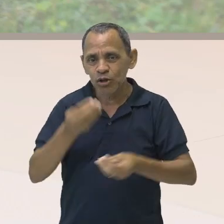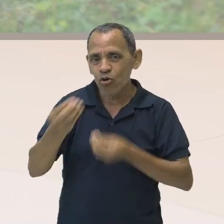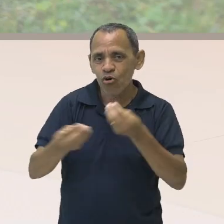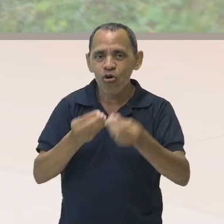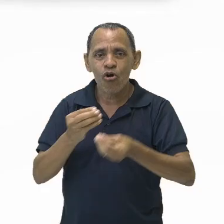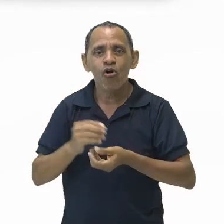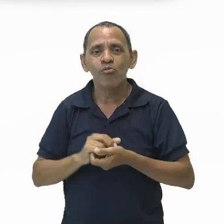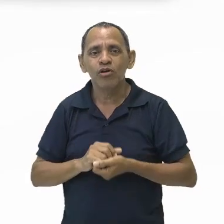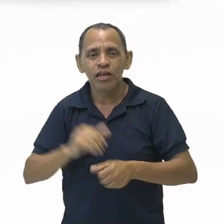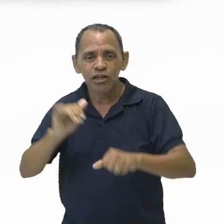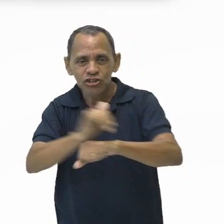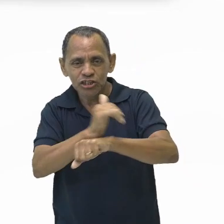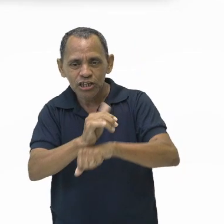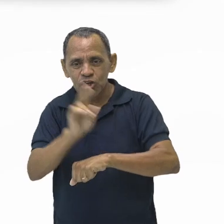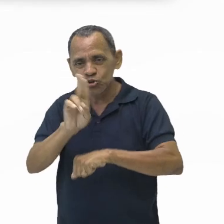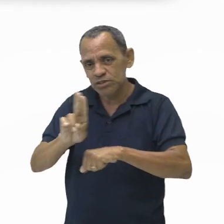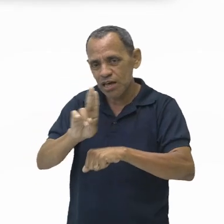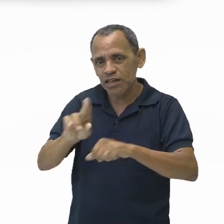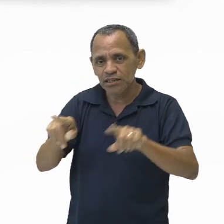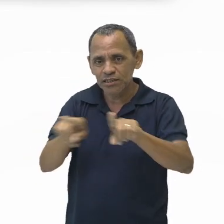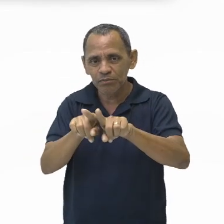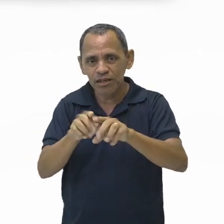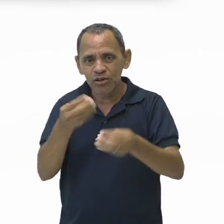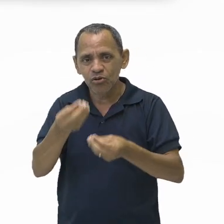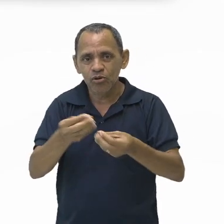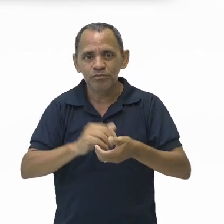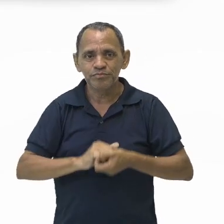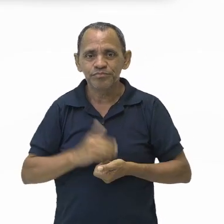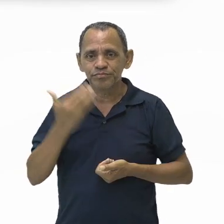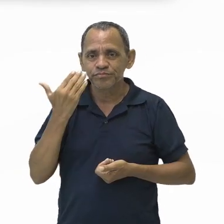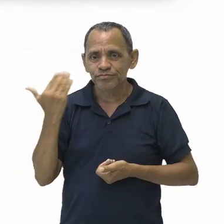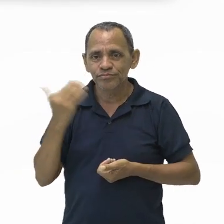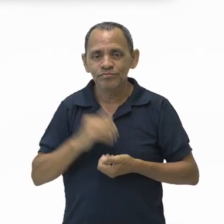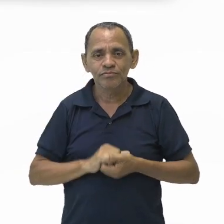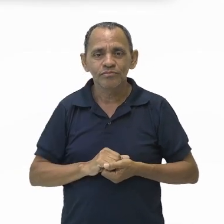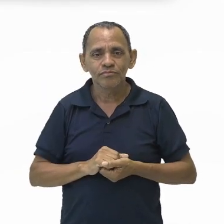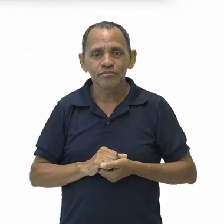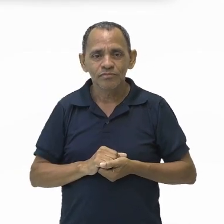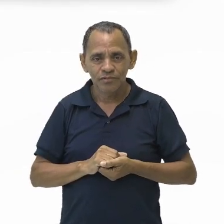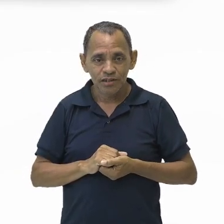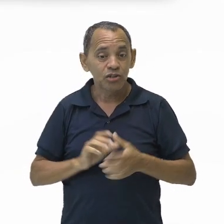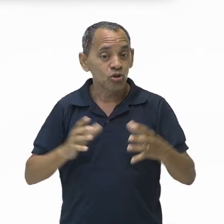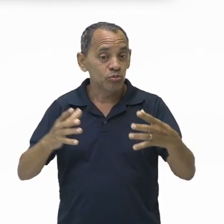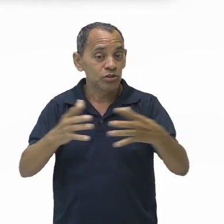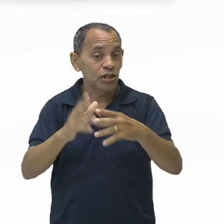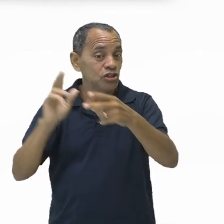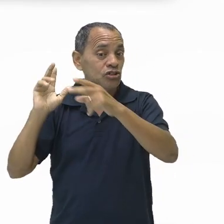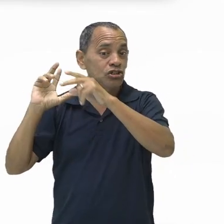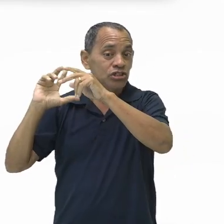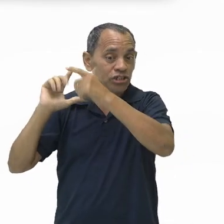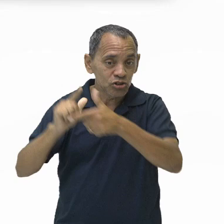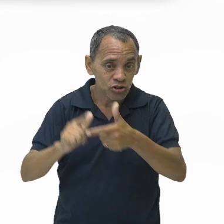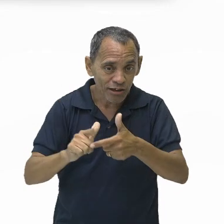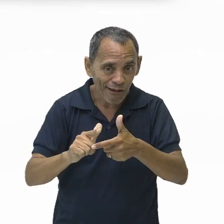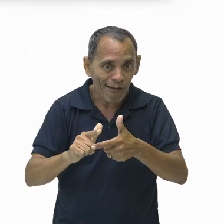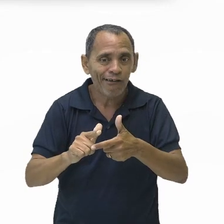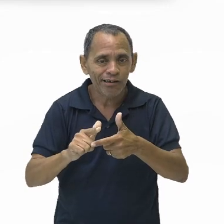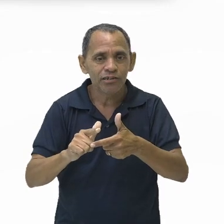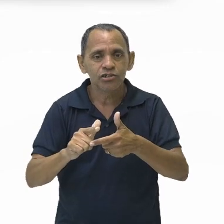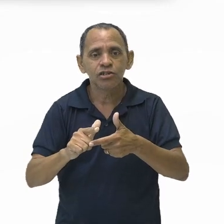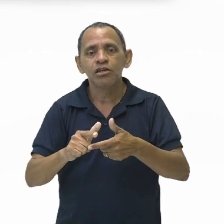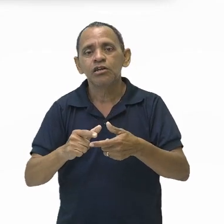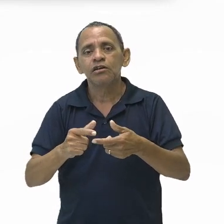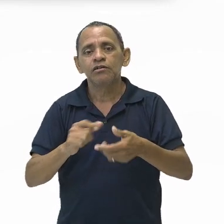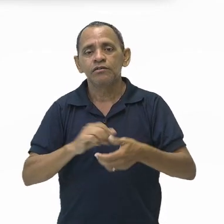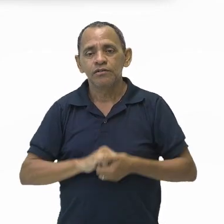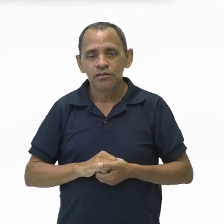né? Vamos verificar ali nessa tela. Quando a gente fala das comunidades tradicionais, pessoal, aqui na região amazônica,